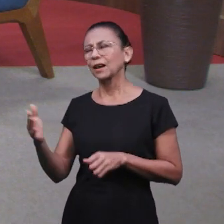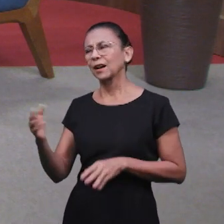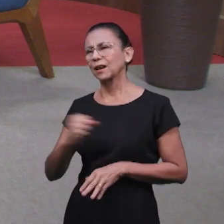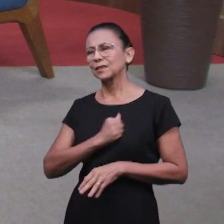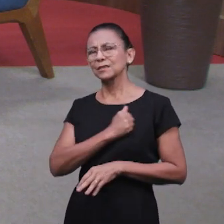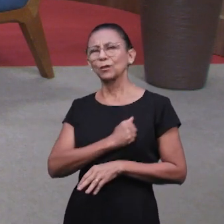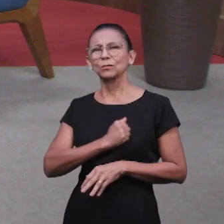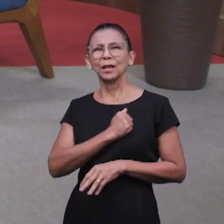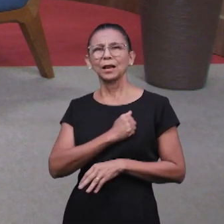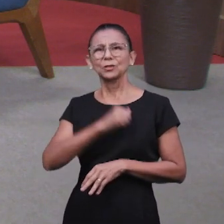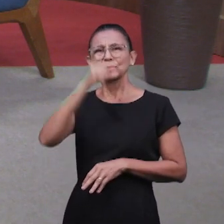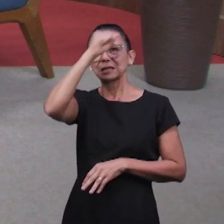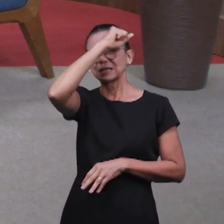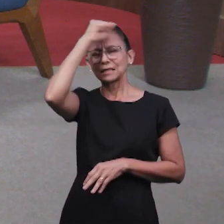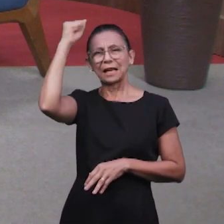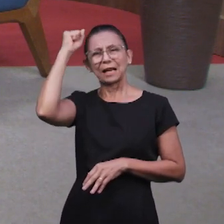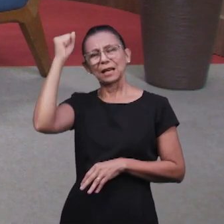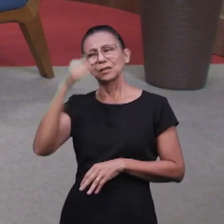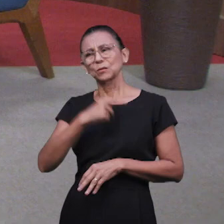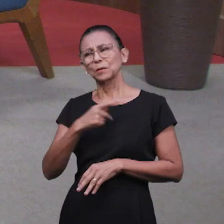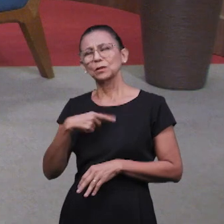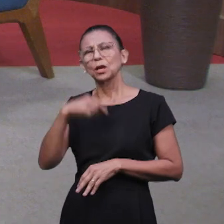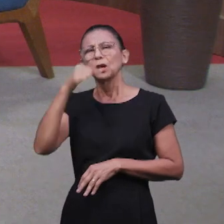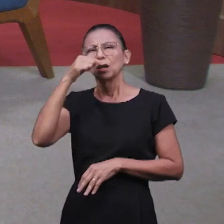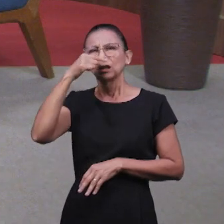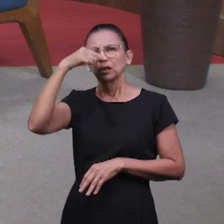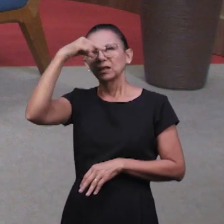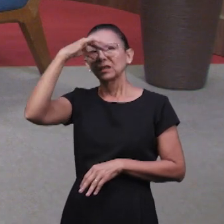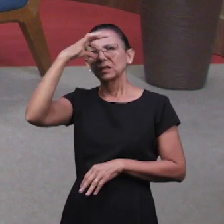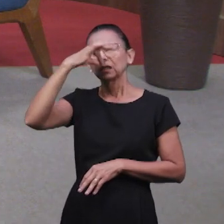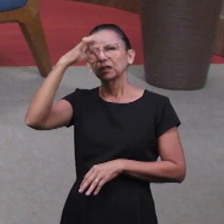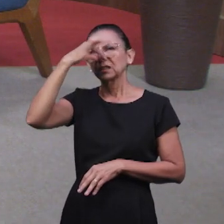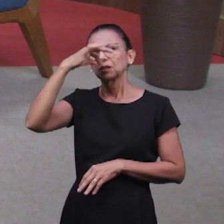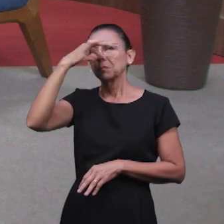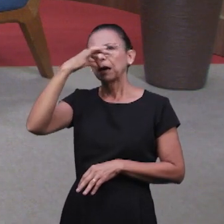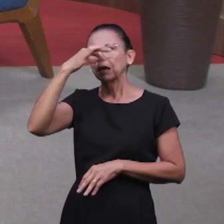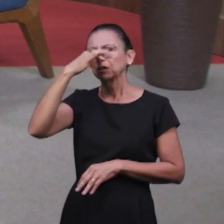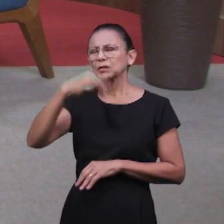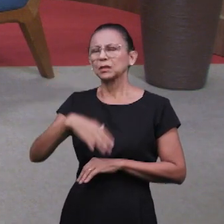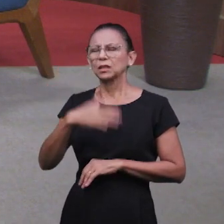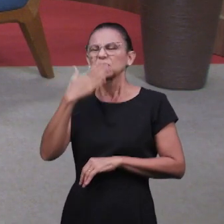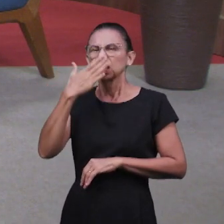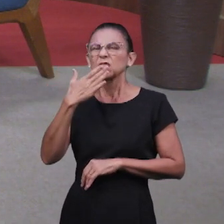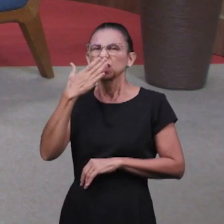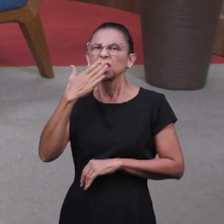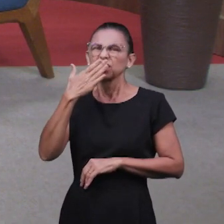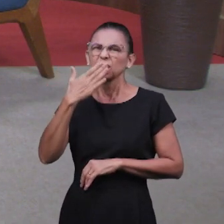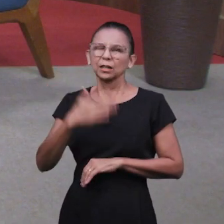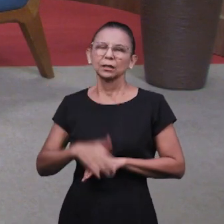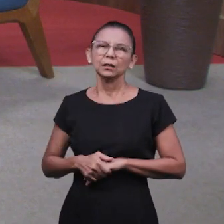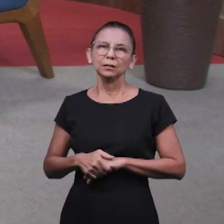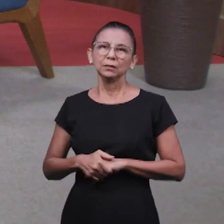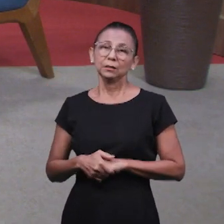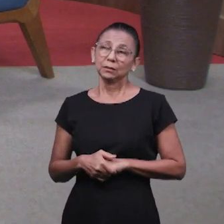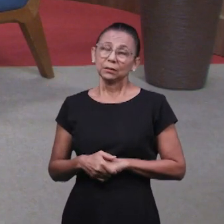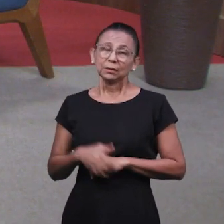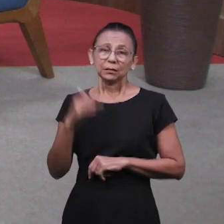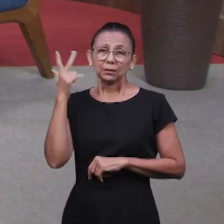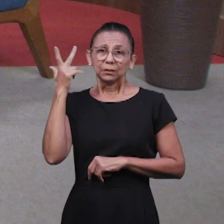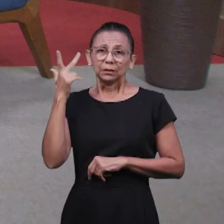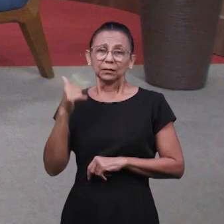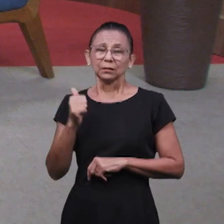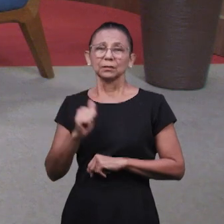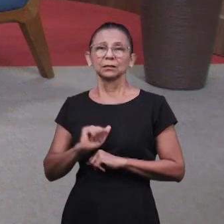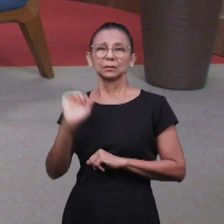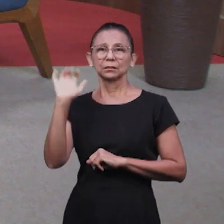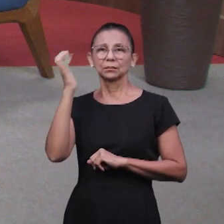bênção. Agradeço. Sentimos a falta do Sérgio. Se Deus quiser, semana gripado, que vem. né? Está um pouquinho gripado, né? Faz parte aqui para nós, aqui no Espírito Santo, o